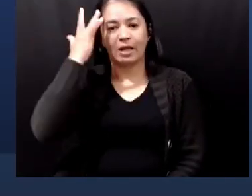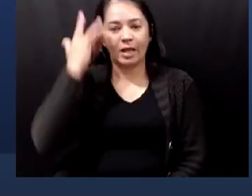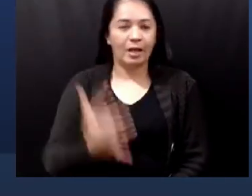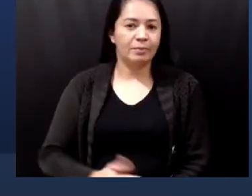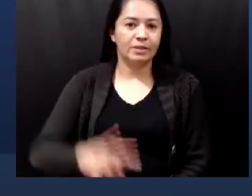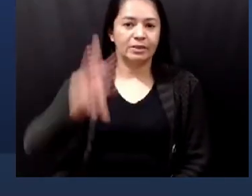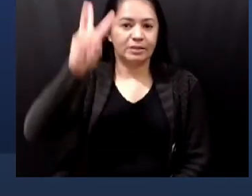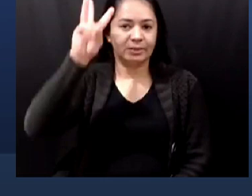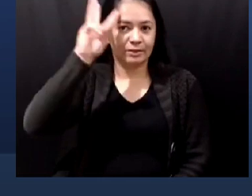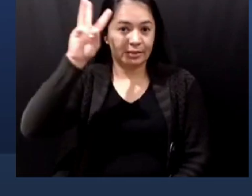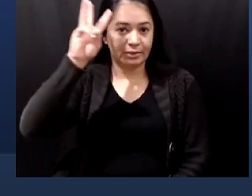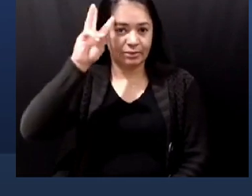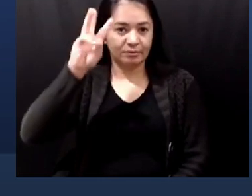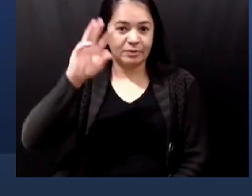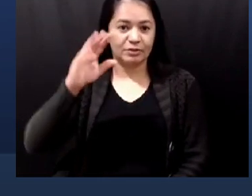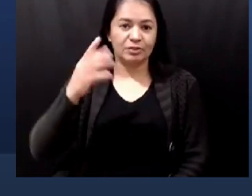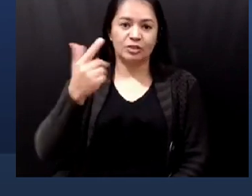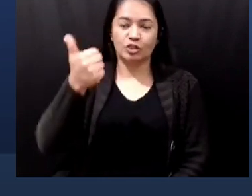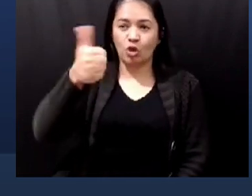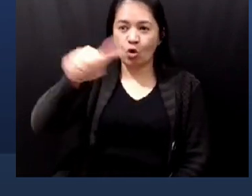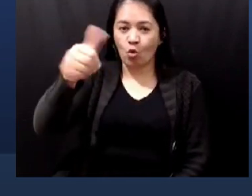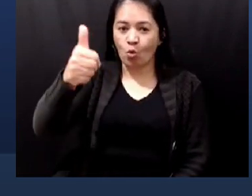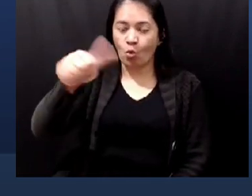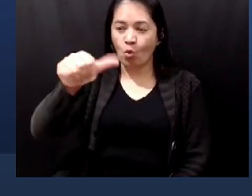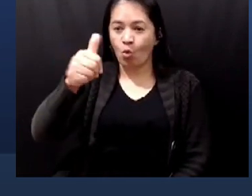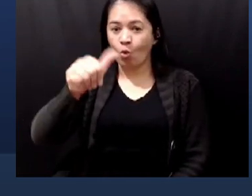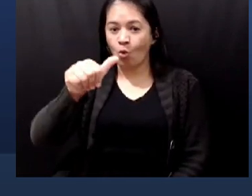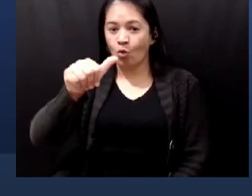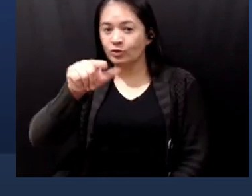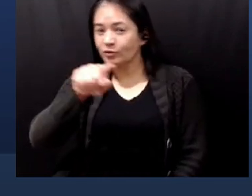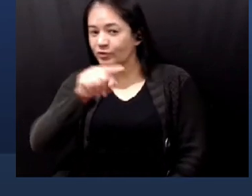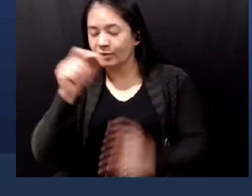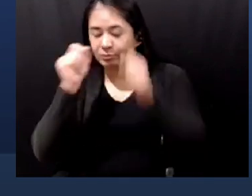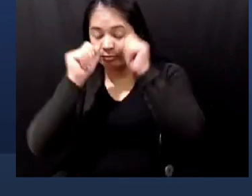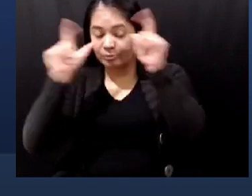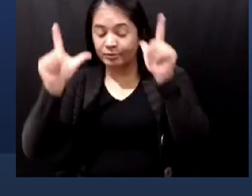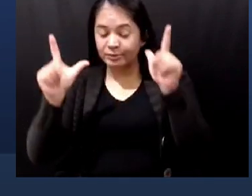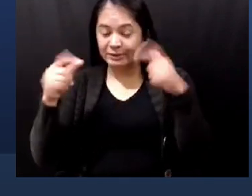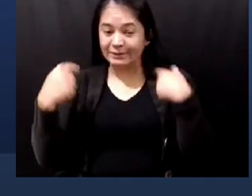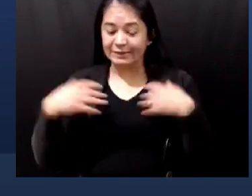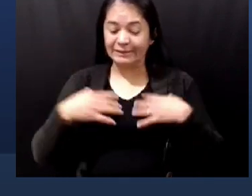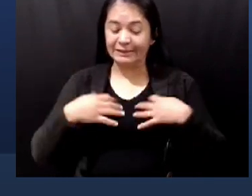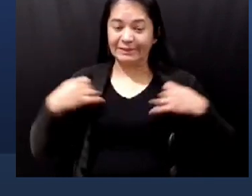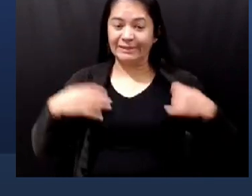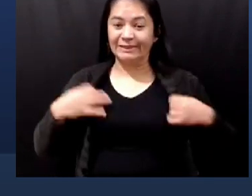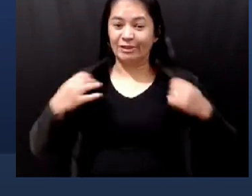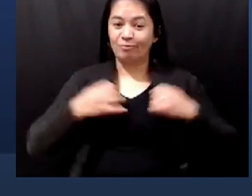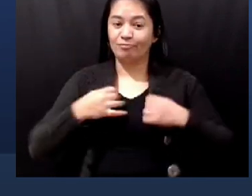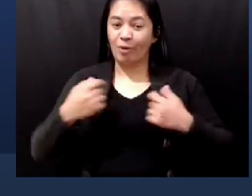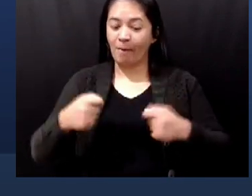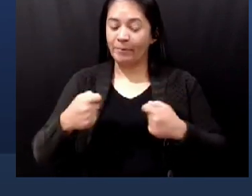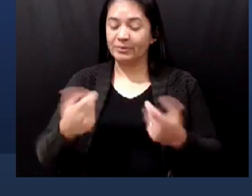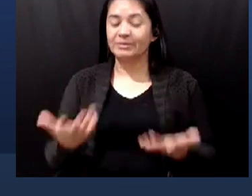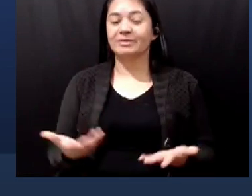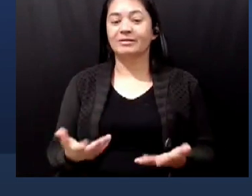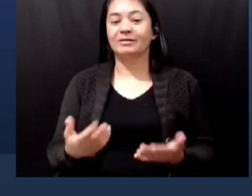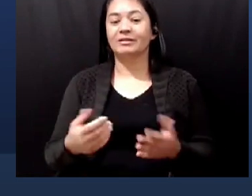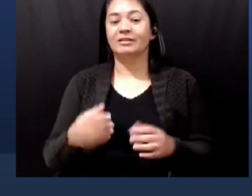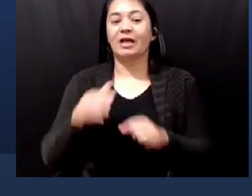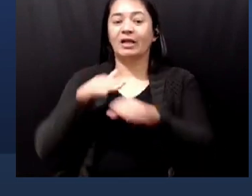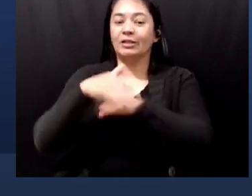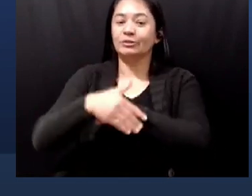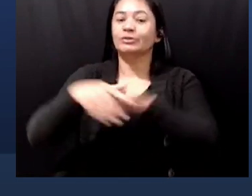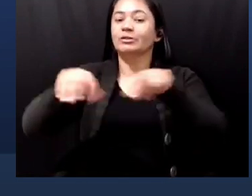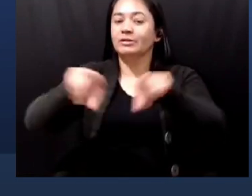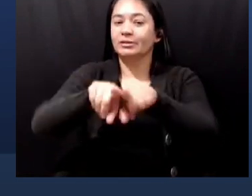graus. Para quem acorda cedinho, então vai ter que tirar aquele agasalho, aquele casaco do armário. À noite também aquele cobertor, porque a